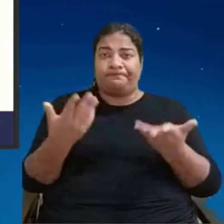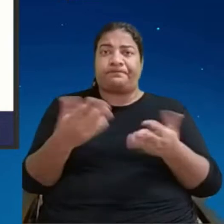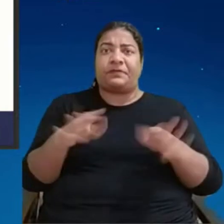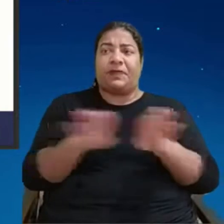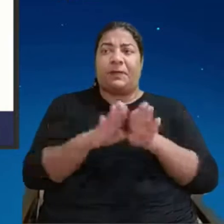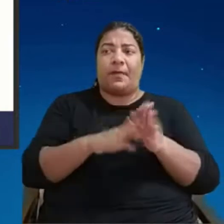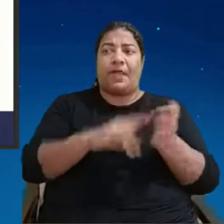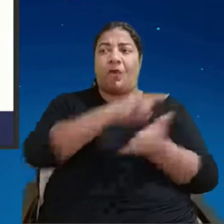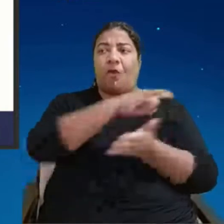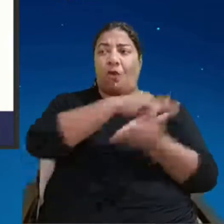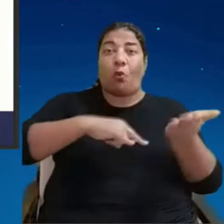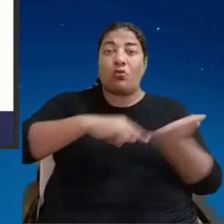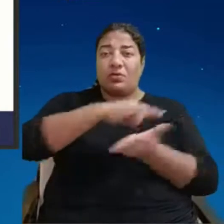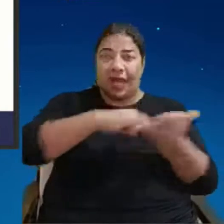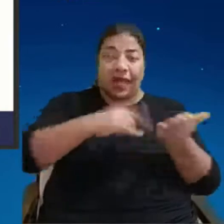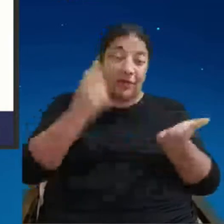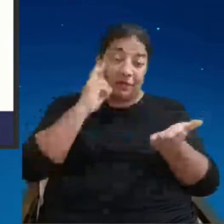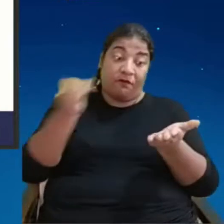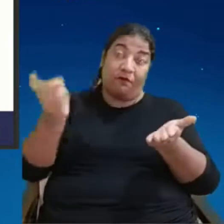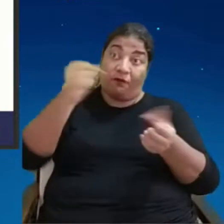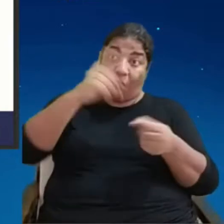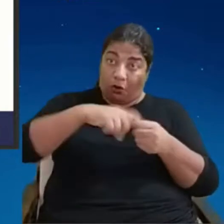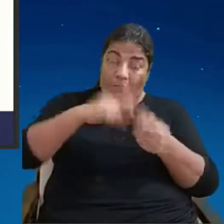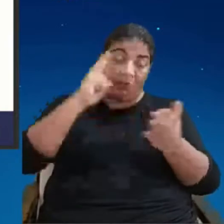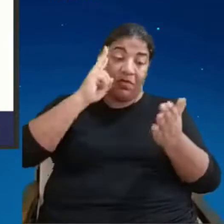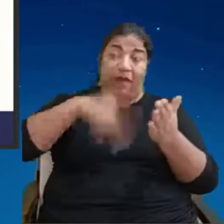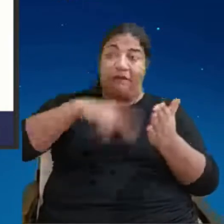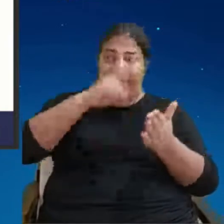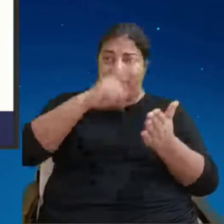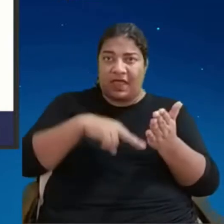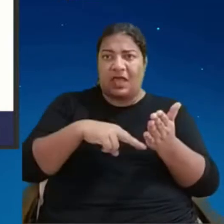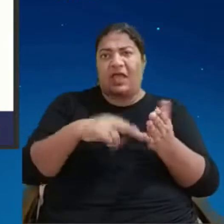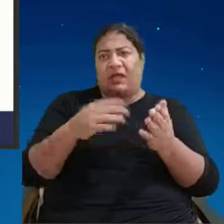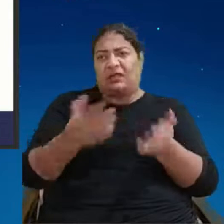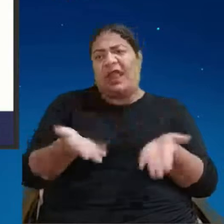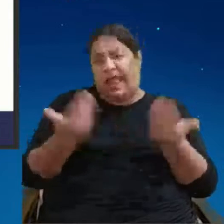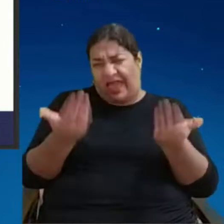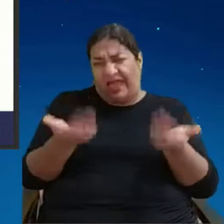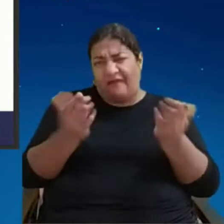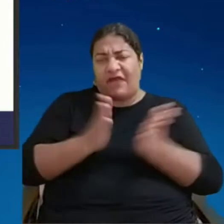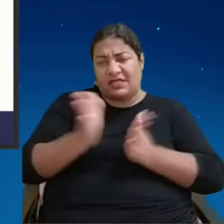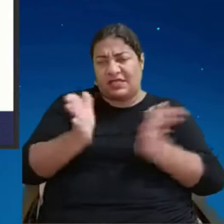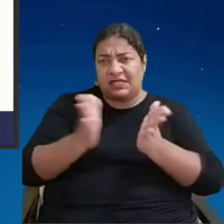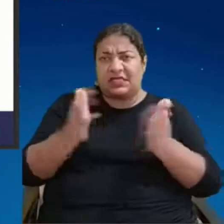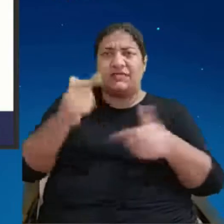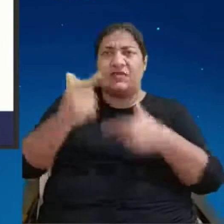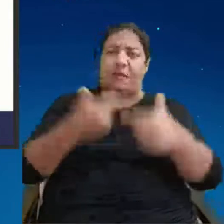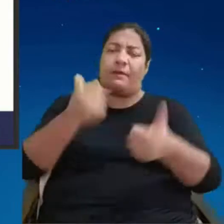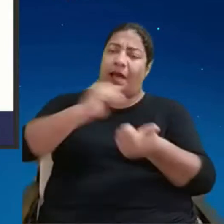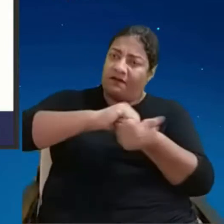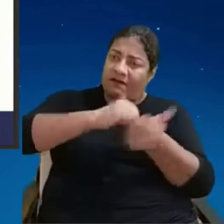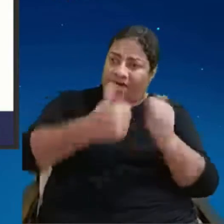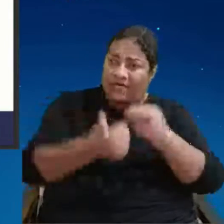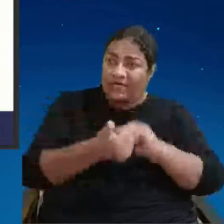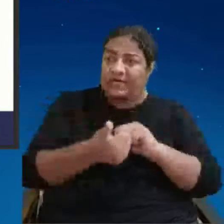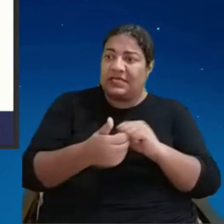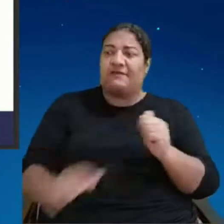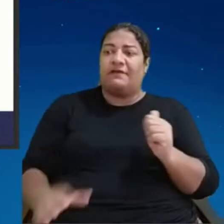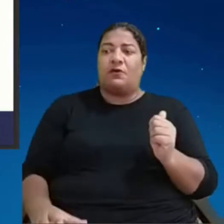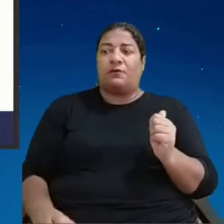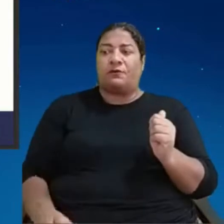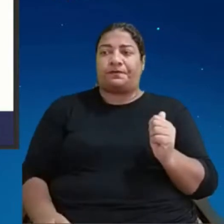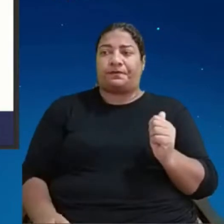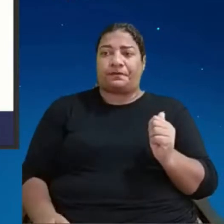regularmente, revisar, mas uma escala mais acessível, trabalhos flexíveis. Aqui, na